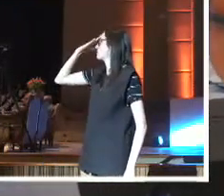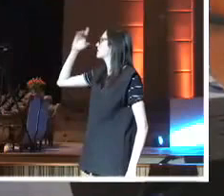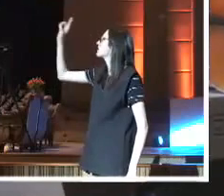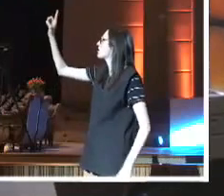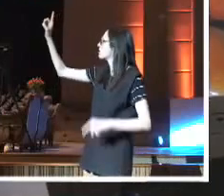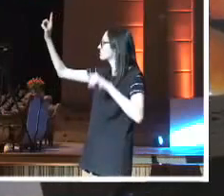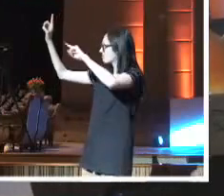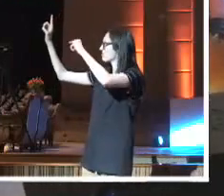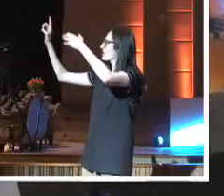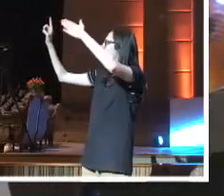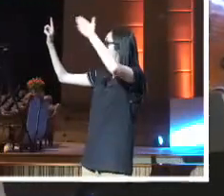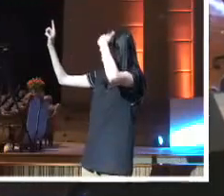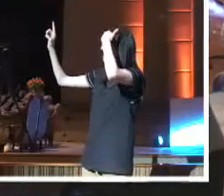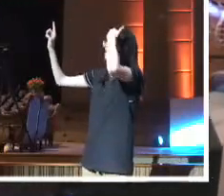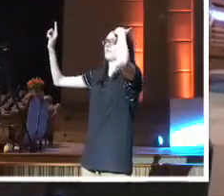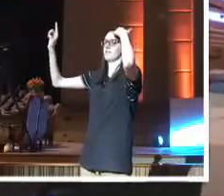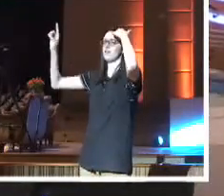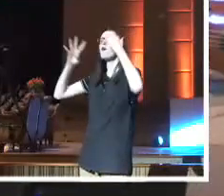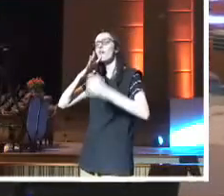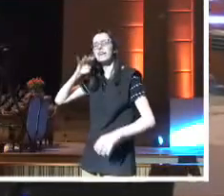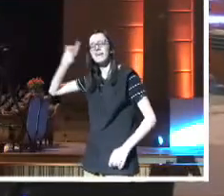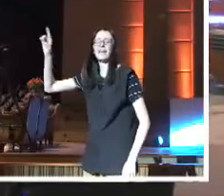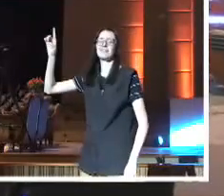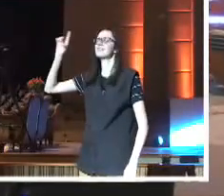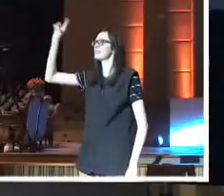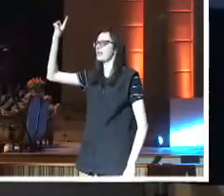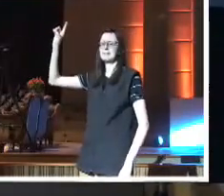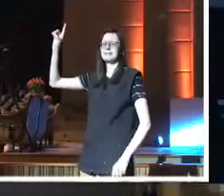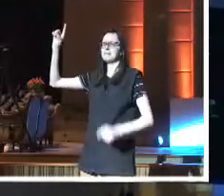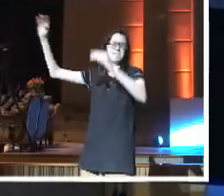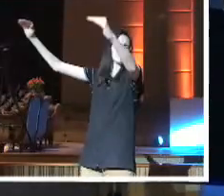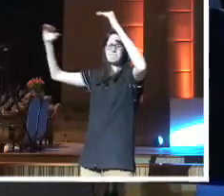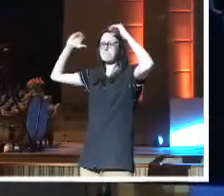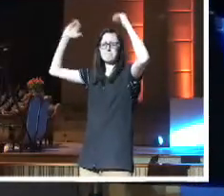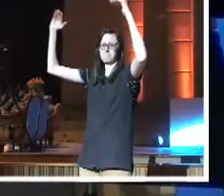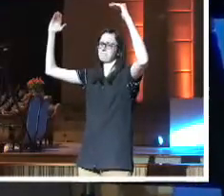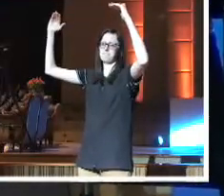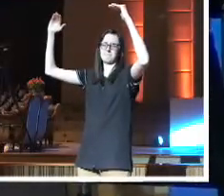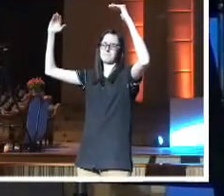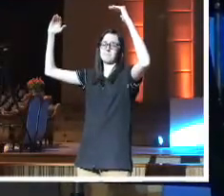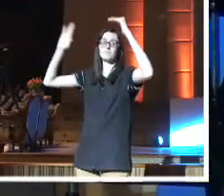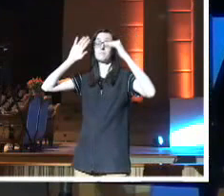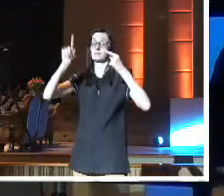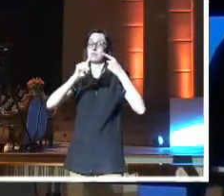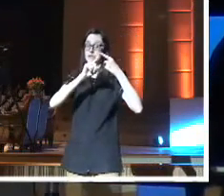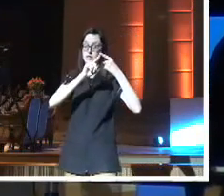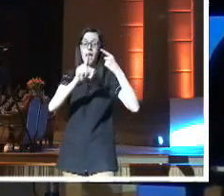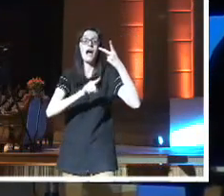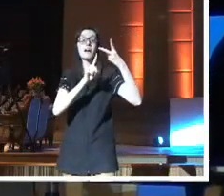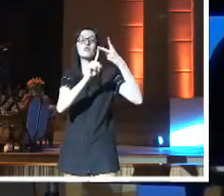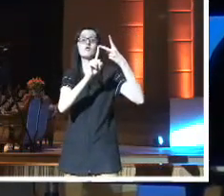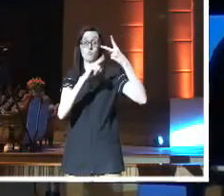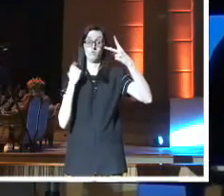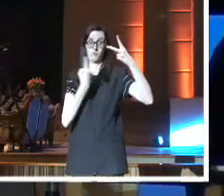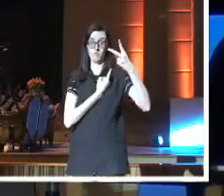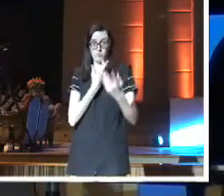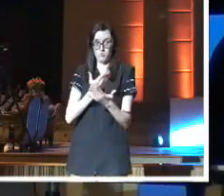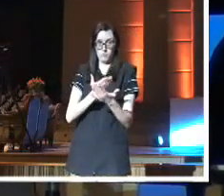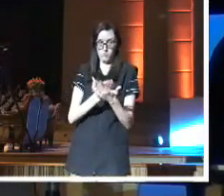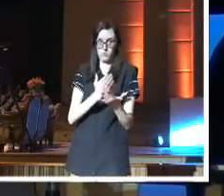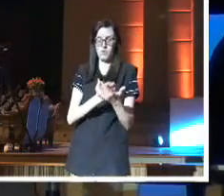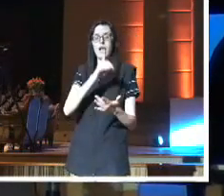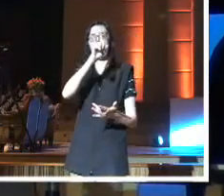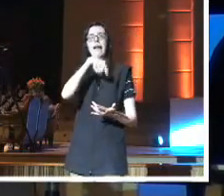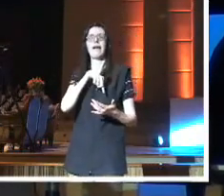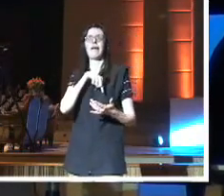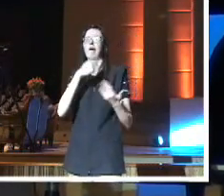és. Tu és um Deus sobrenatural. A segunda coisa que ele vai falar aqui, que tem a ver